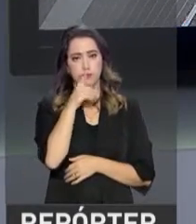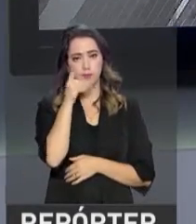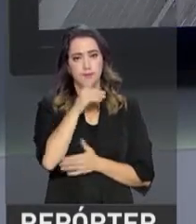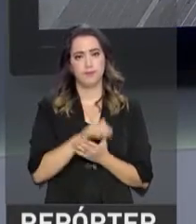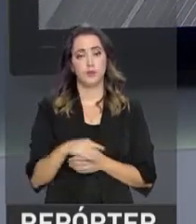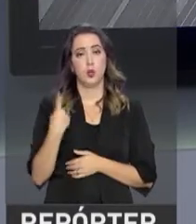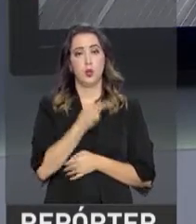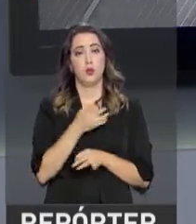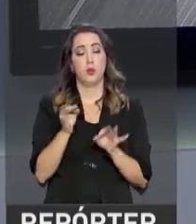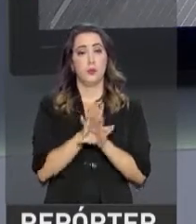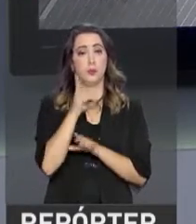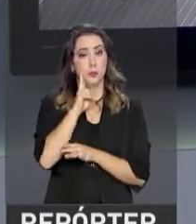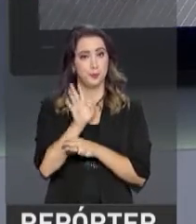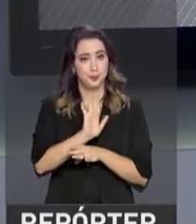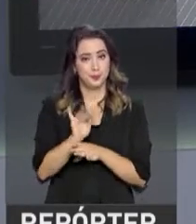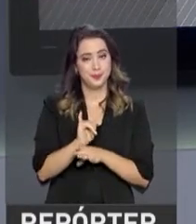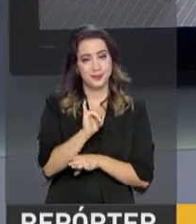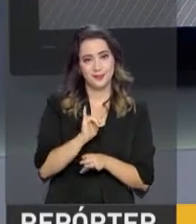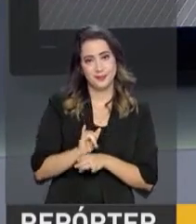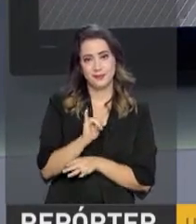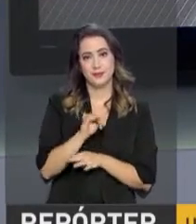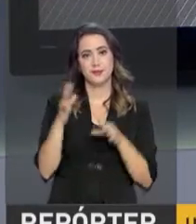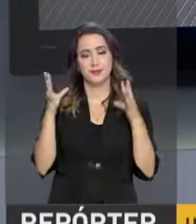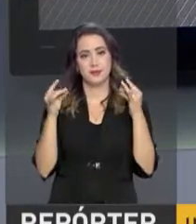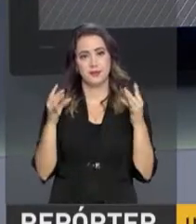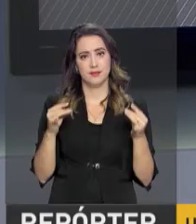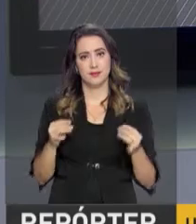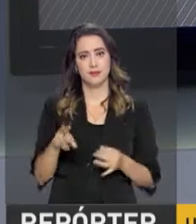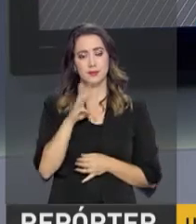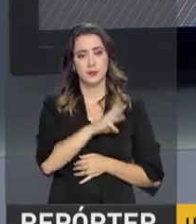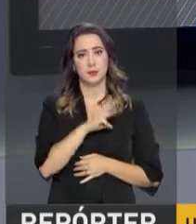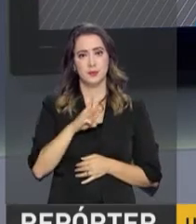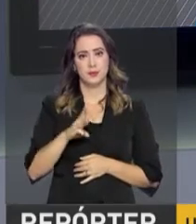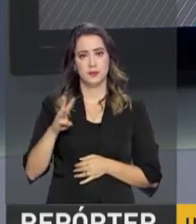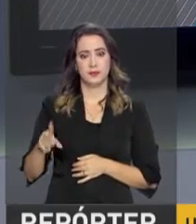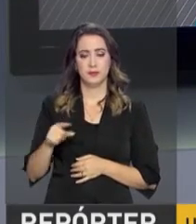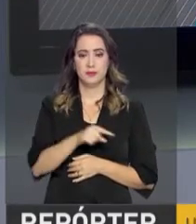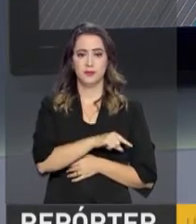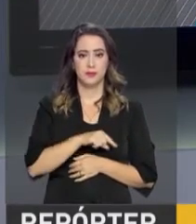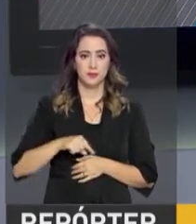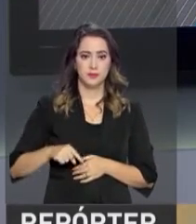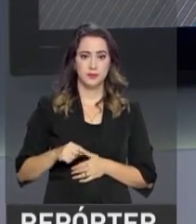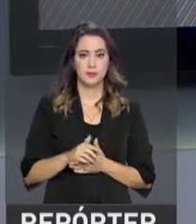aqui. Você pode rever as reportagens no YouTube e toda a nossa programação também está na